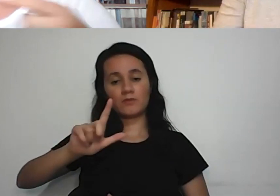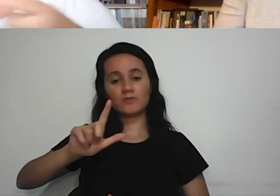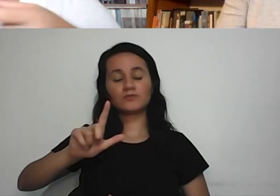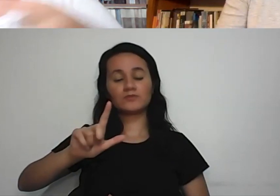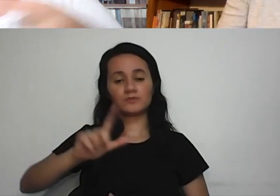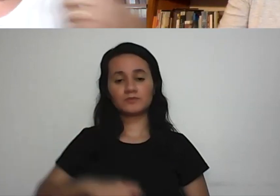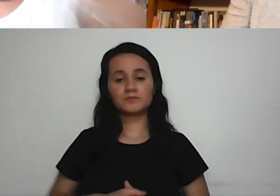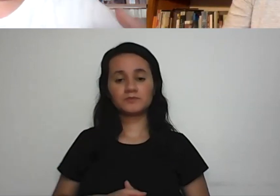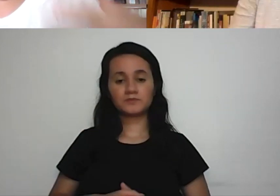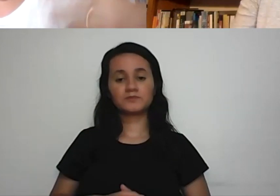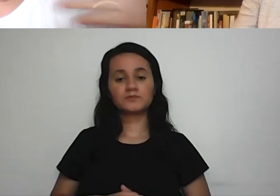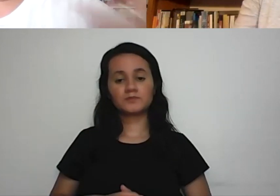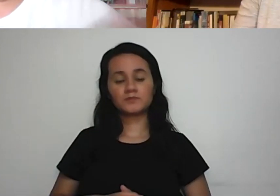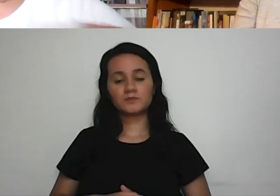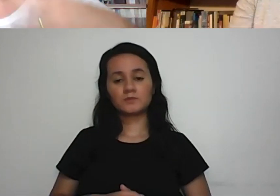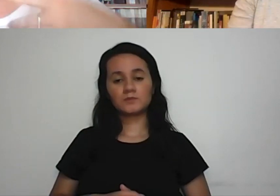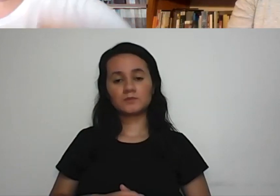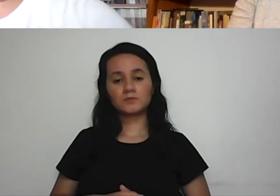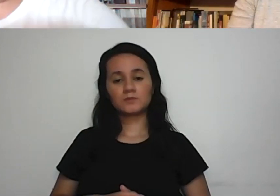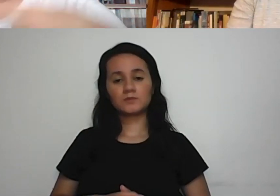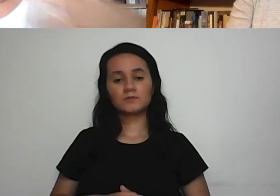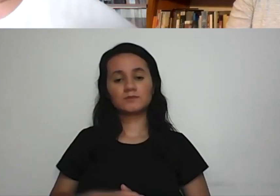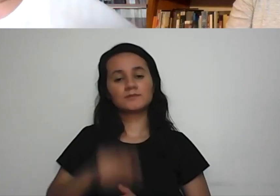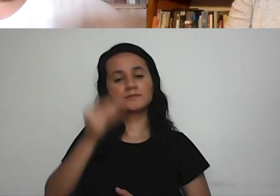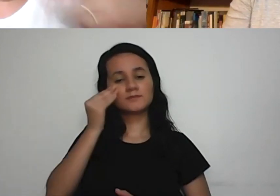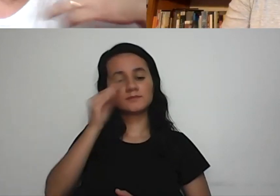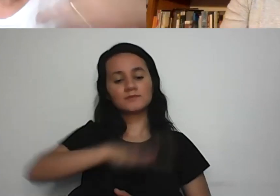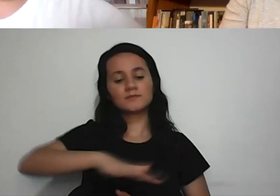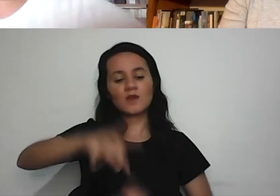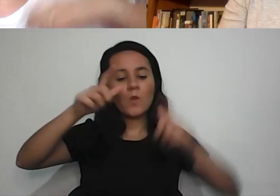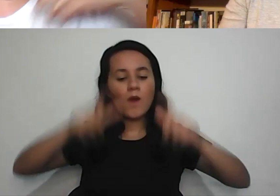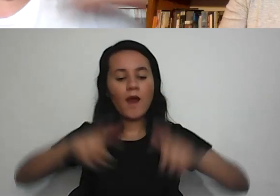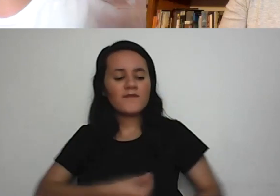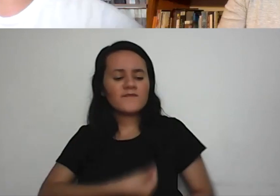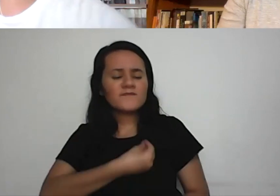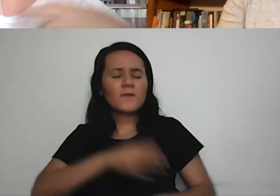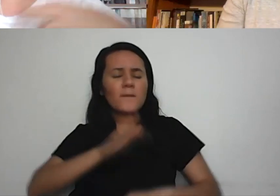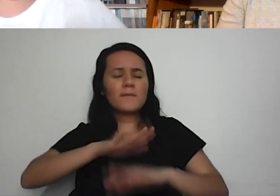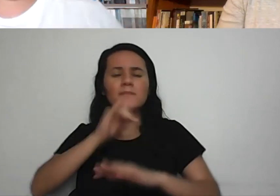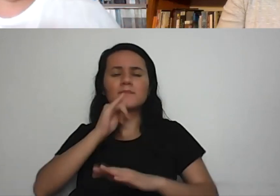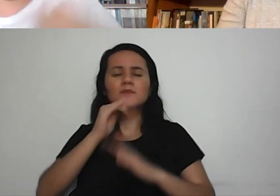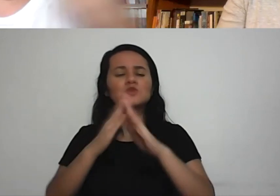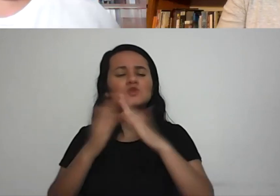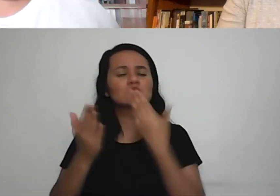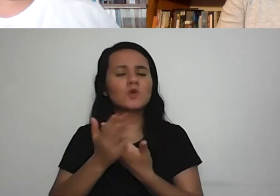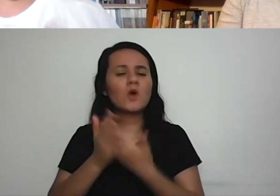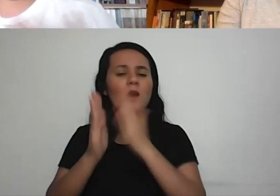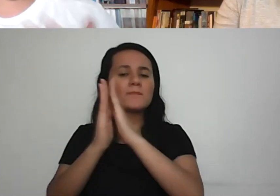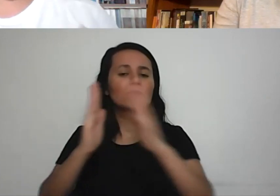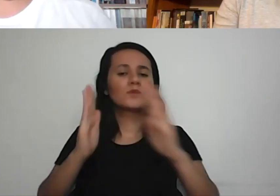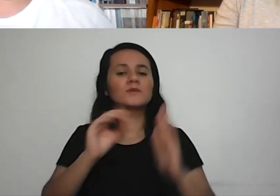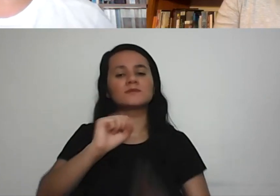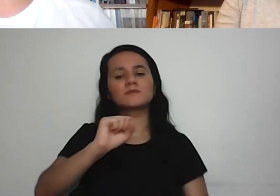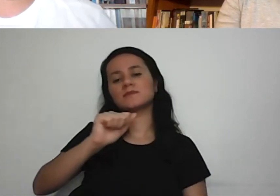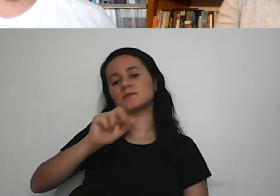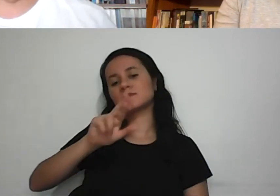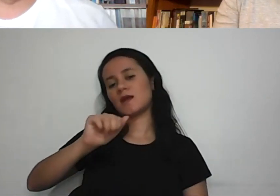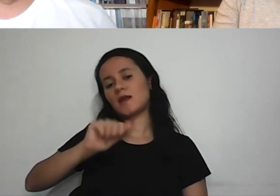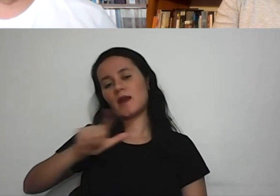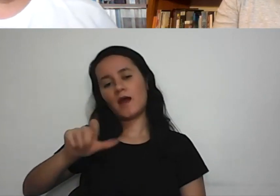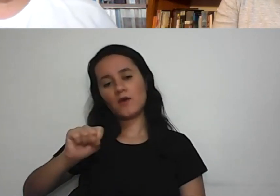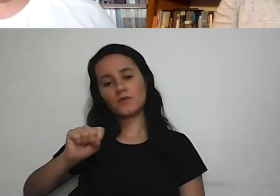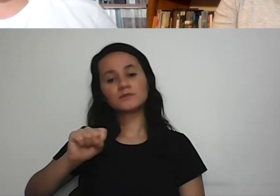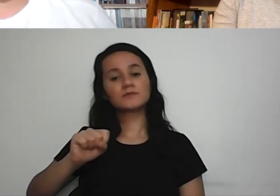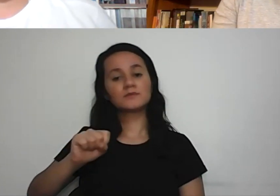atividade dessas, né, de tornar os ambientes vivos, né? Bibliotecas, escolas, tem os saraus, né? Ele tem feito essa ação